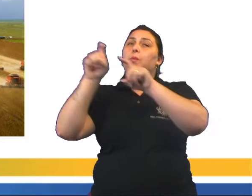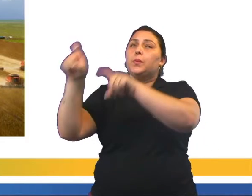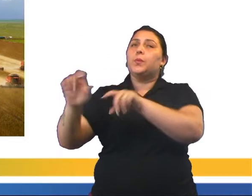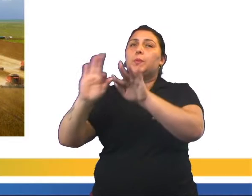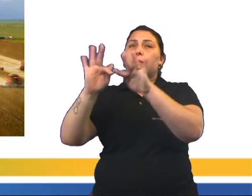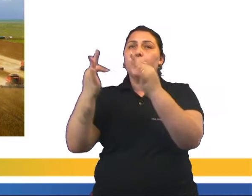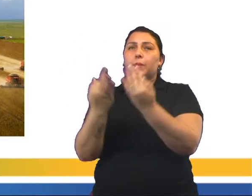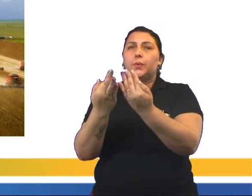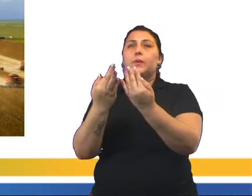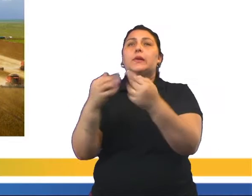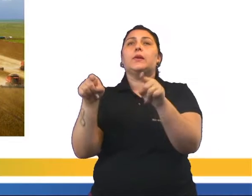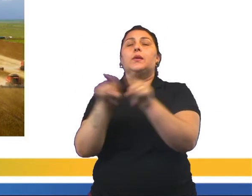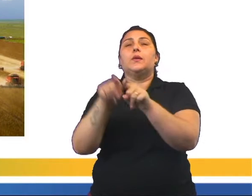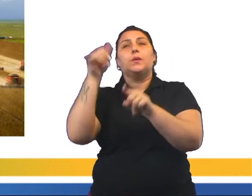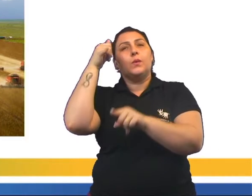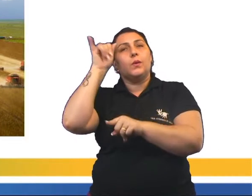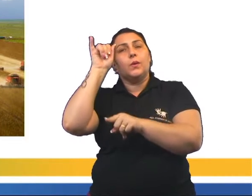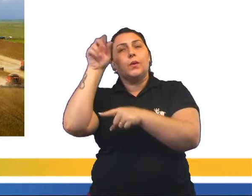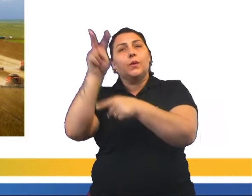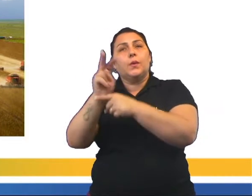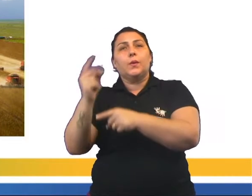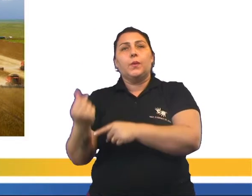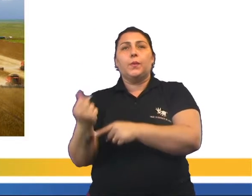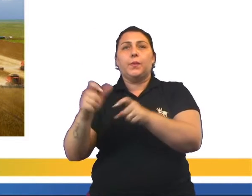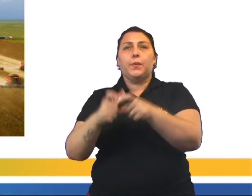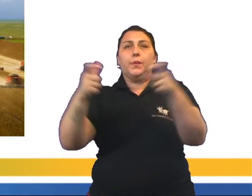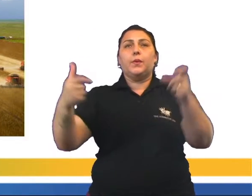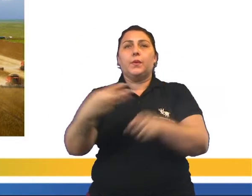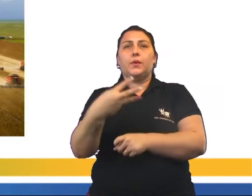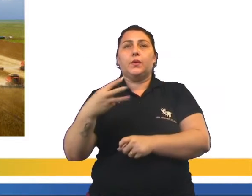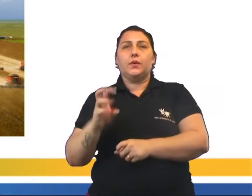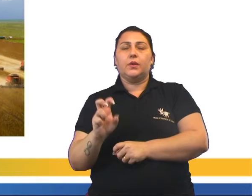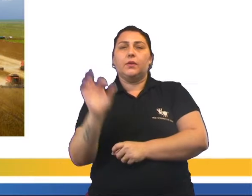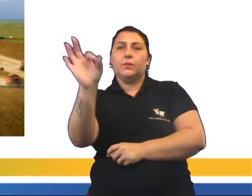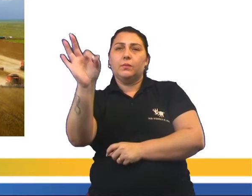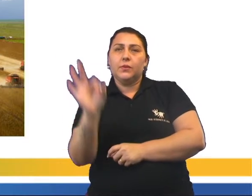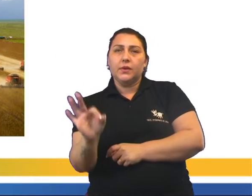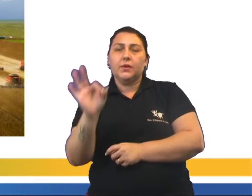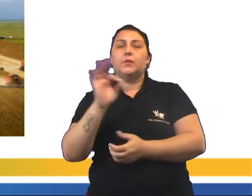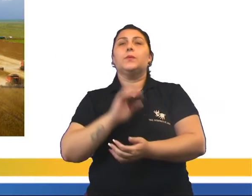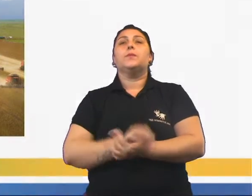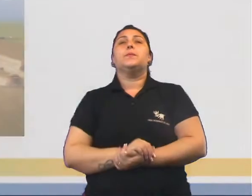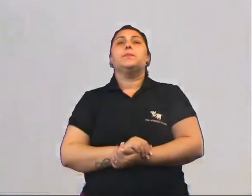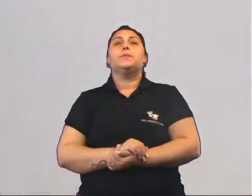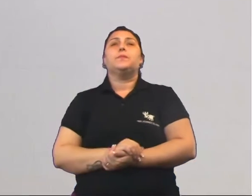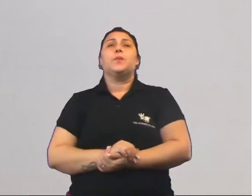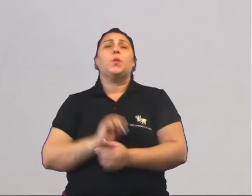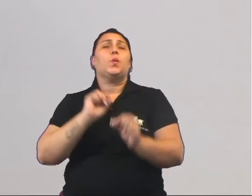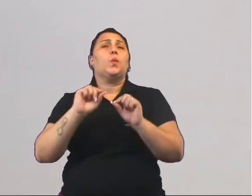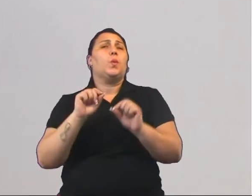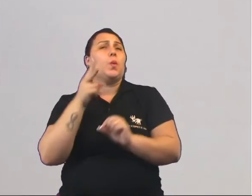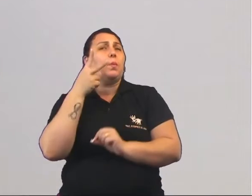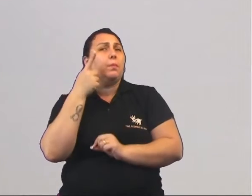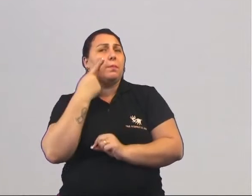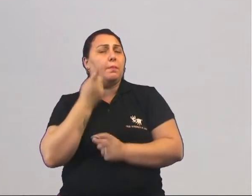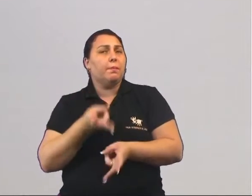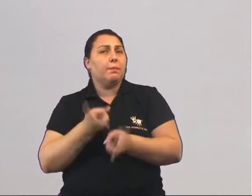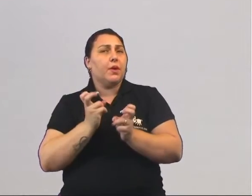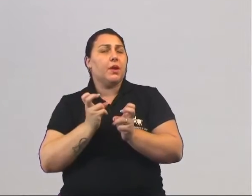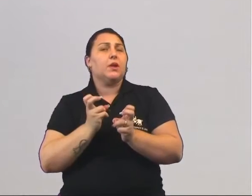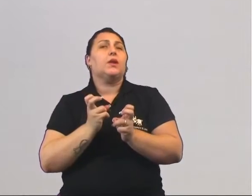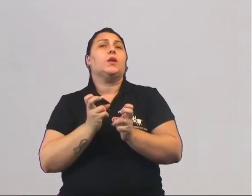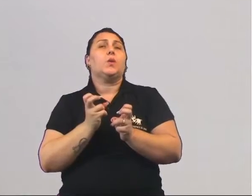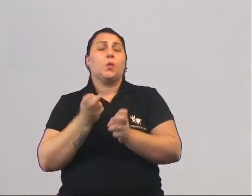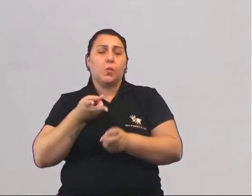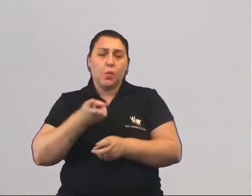agricultura familiar, enquanto no agronegócio o crescimento foi de 35%. O que é que observa-se? Que o